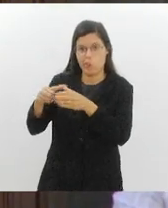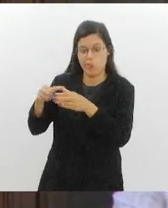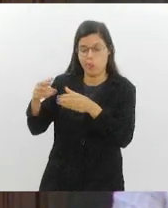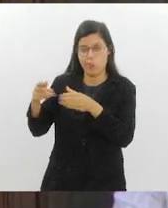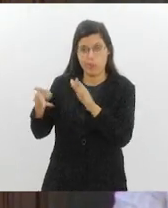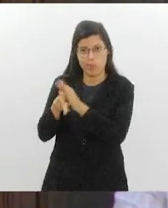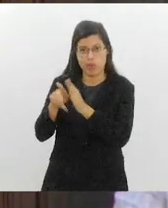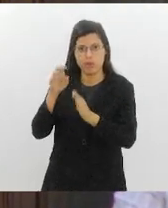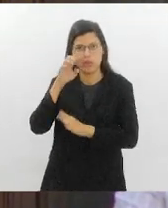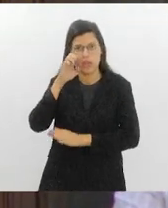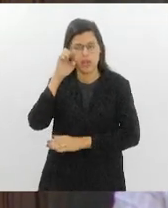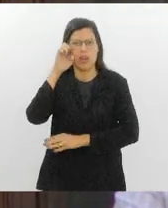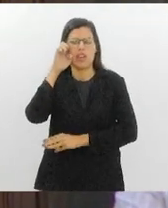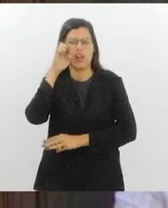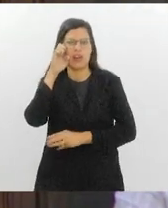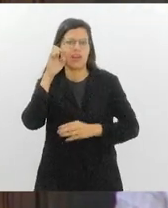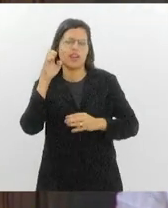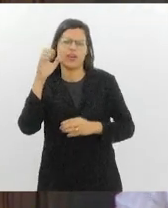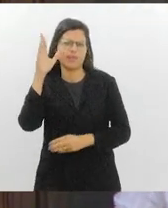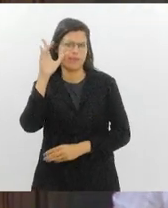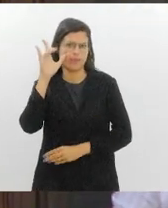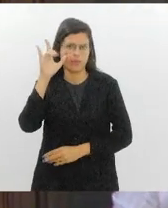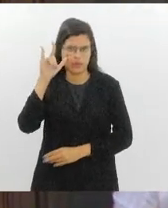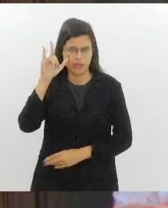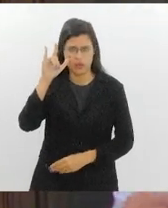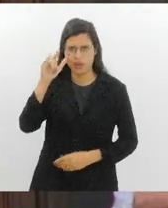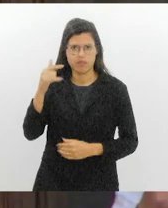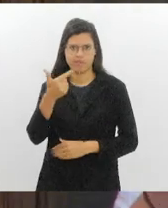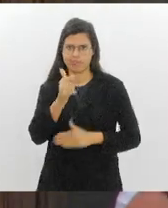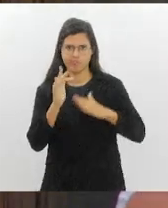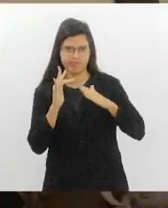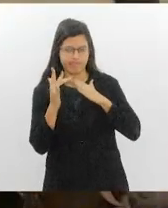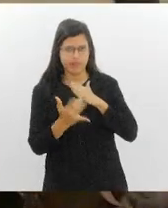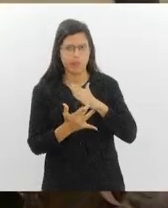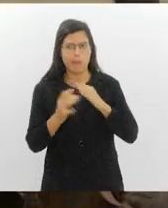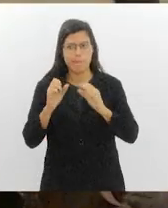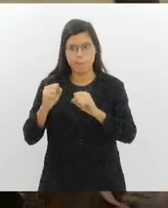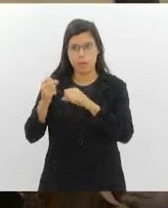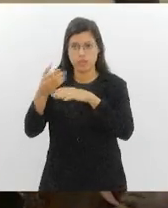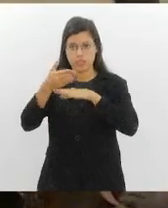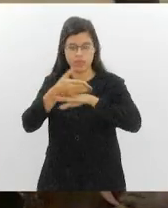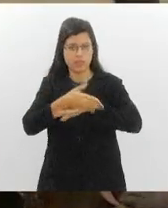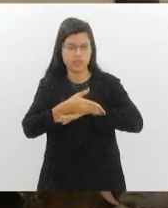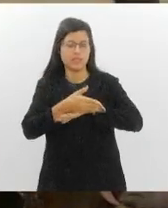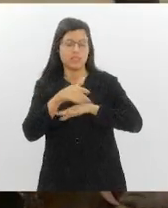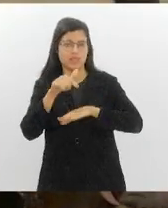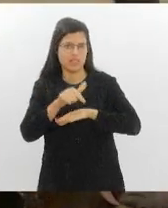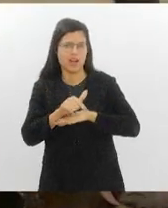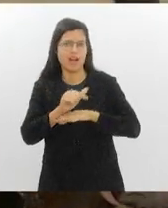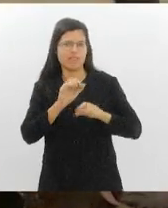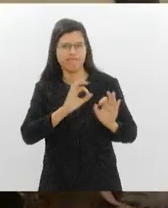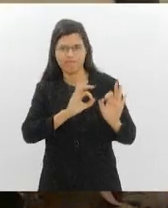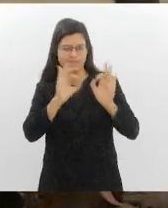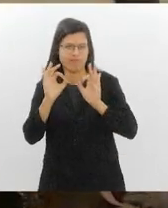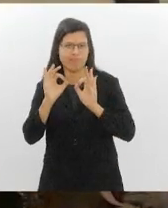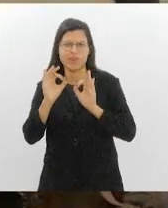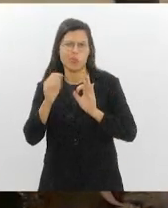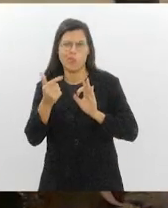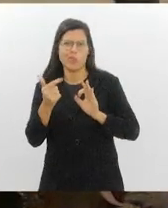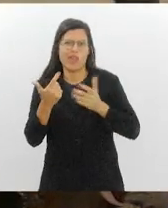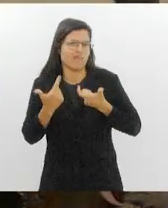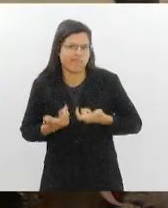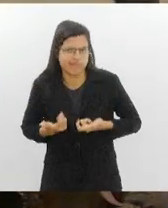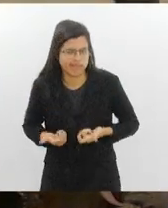no Instagram, em outras redes, pode entrar lá, que não tem chatice nenhuma, porque, além disso, ela escreve muito